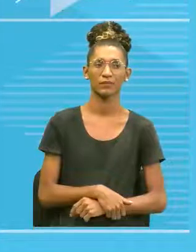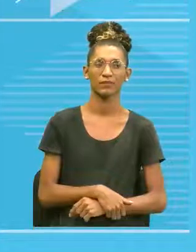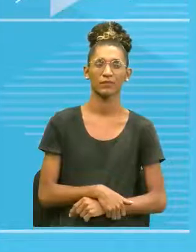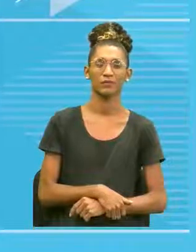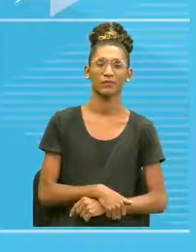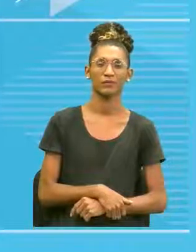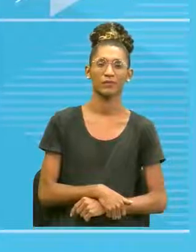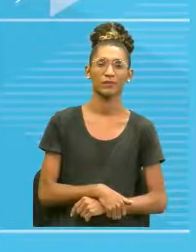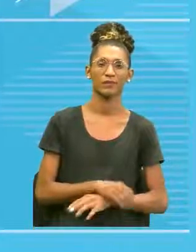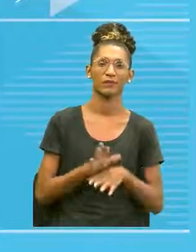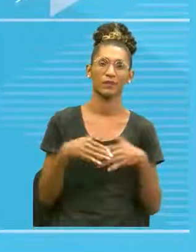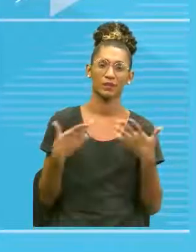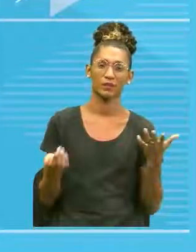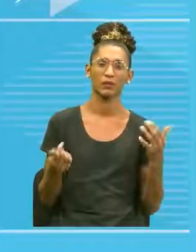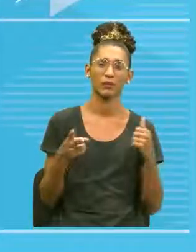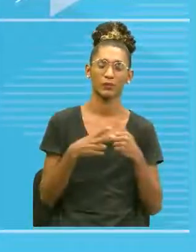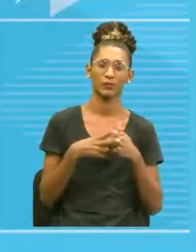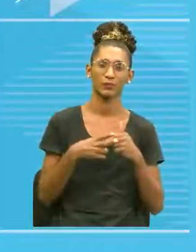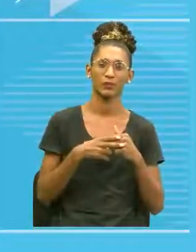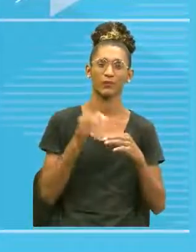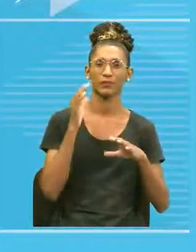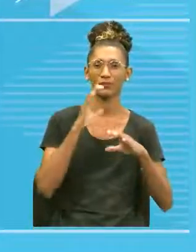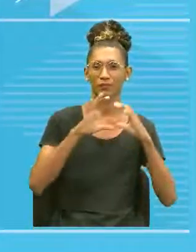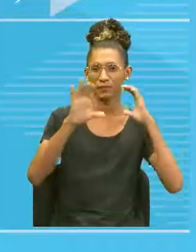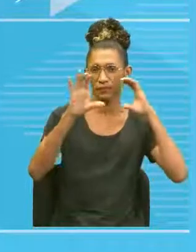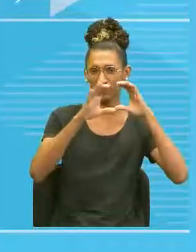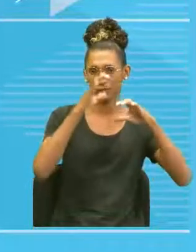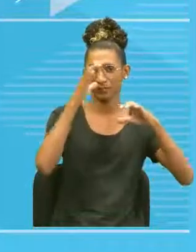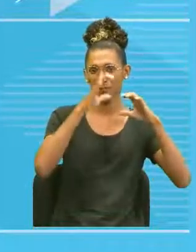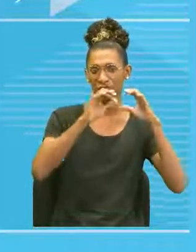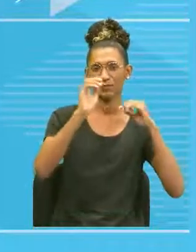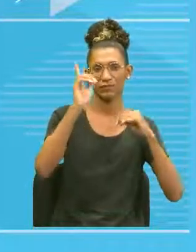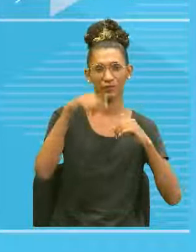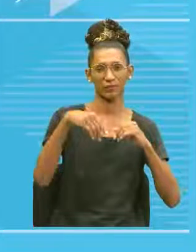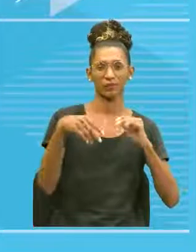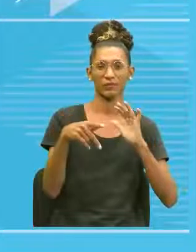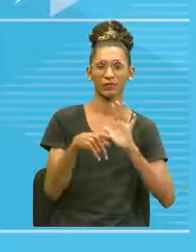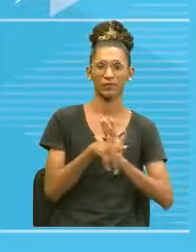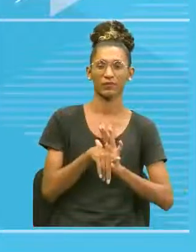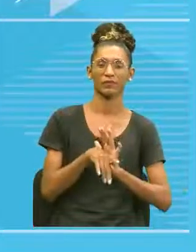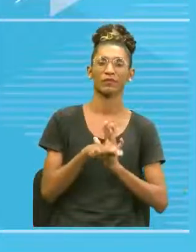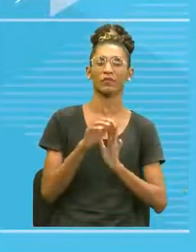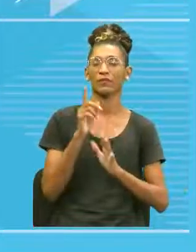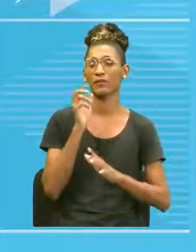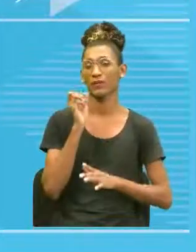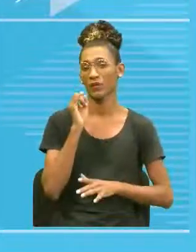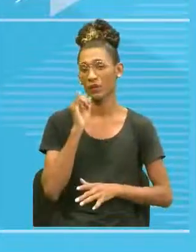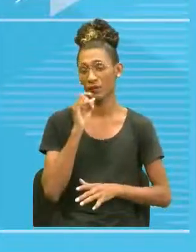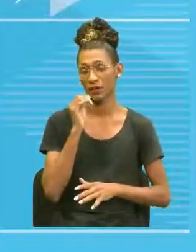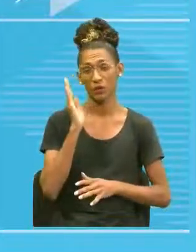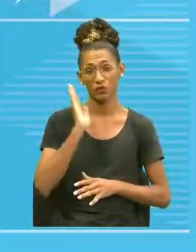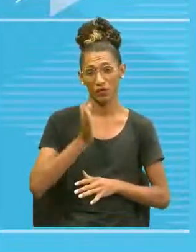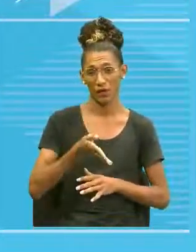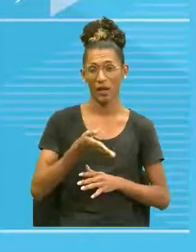está então verbo cantar que é o verbo da ação era o que eu ia fazer um talento né porque eu fiz né